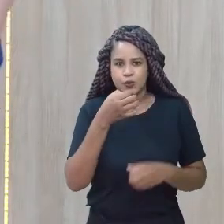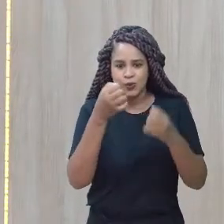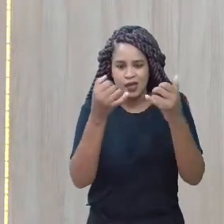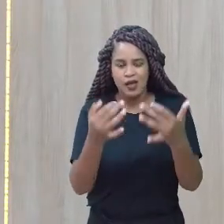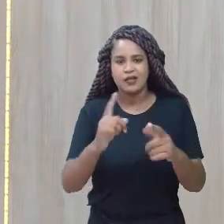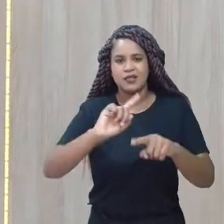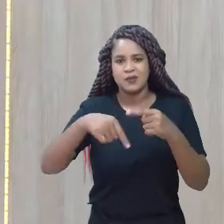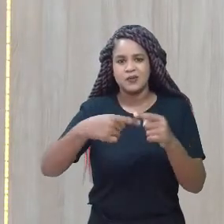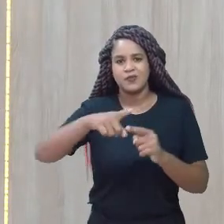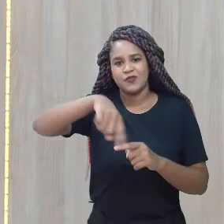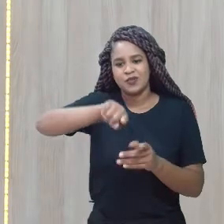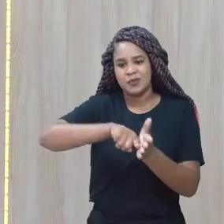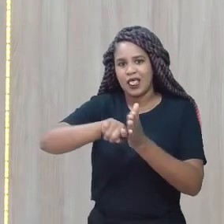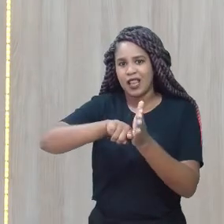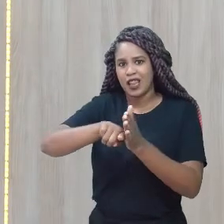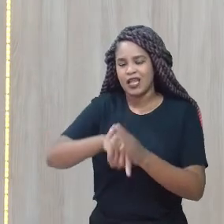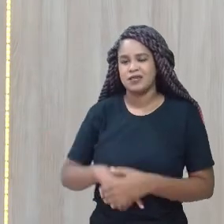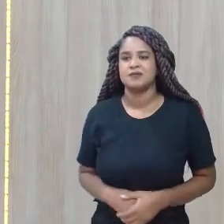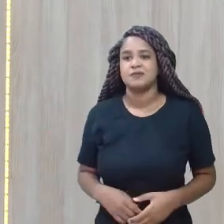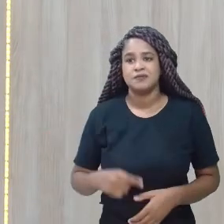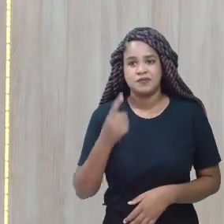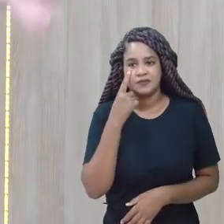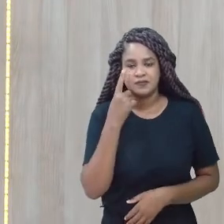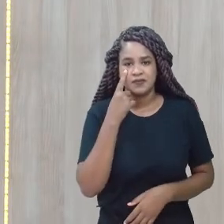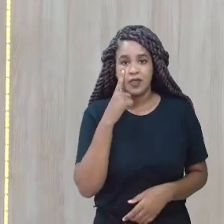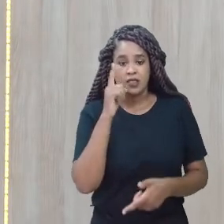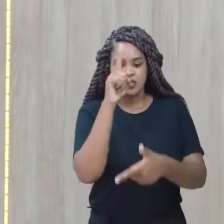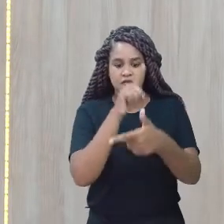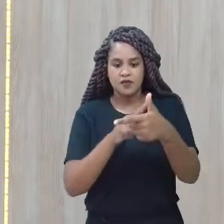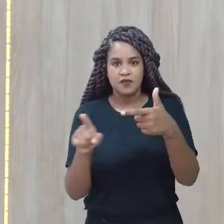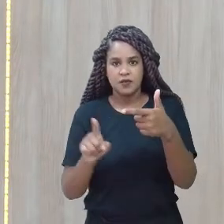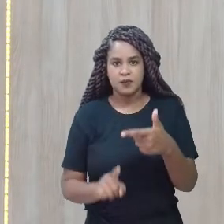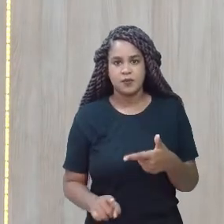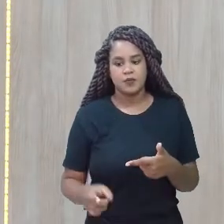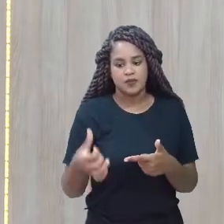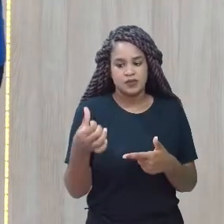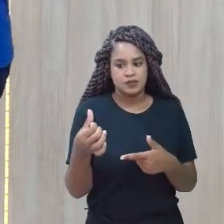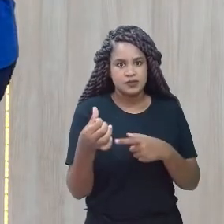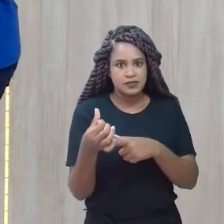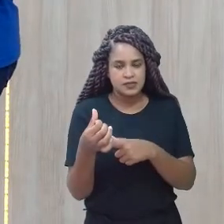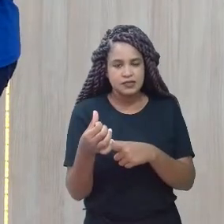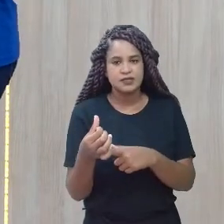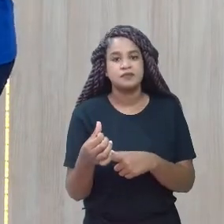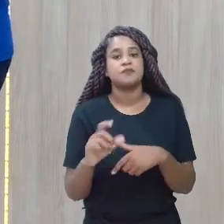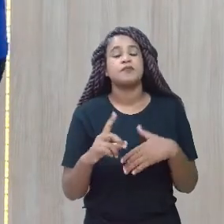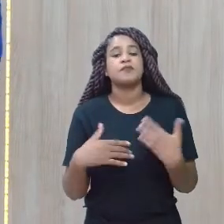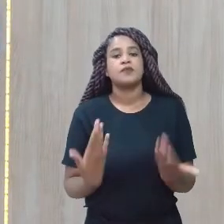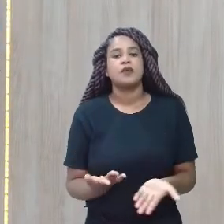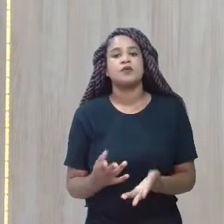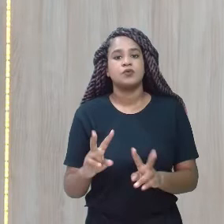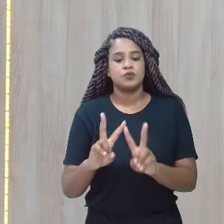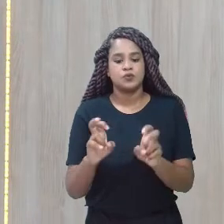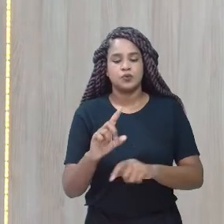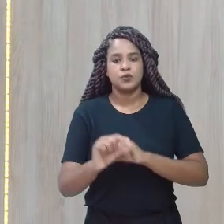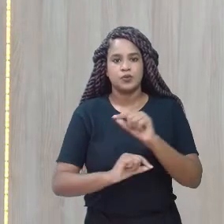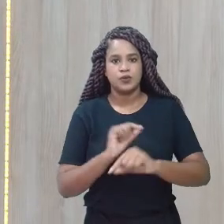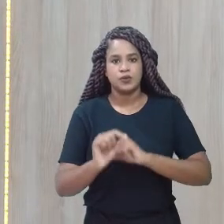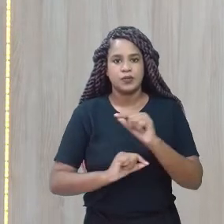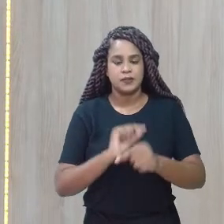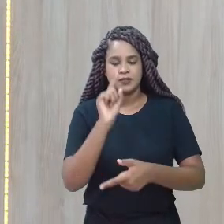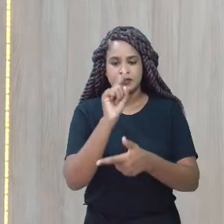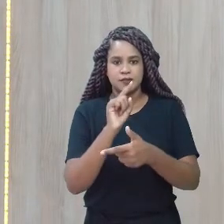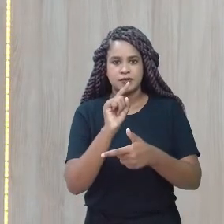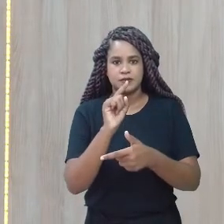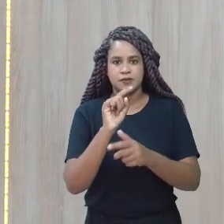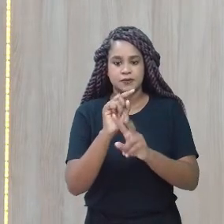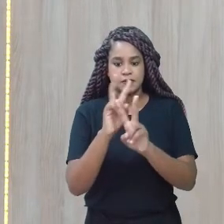gente, tá bom? Então, vamos lá, ó. Para dividir por 6, foi o gancho que o professor Tiago já deixou aqui, a gente trabalhou com a ideia de divisibilidade, né?